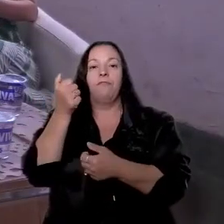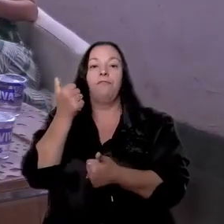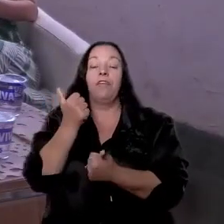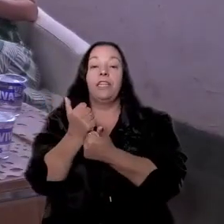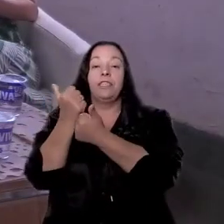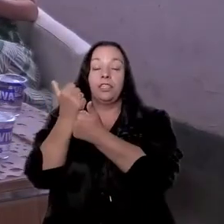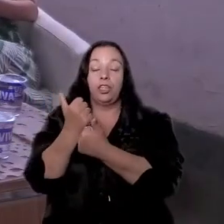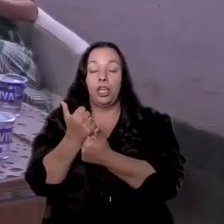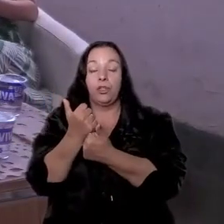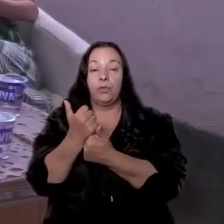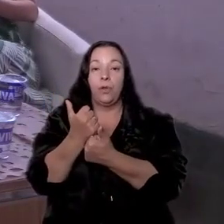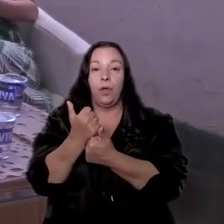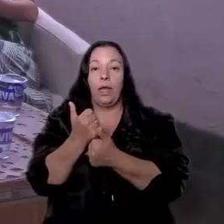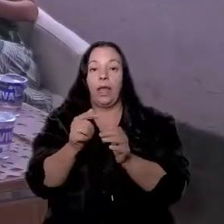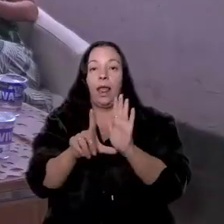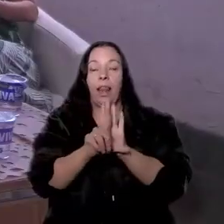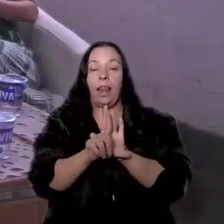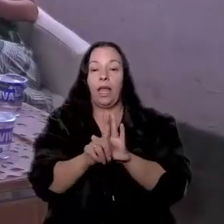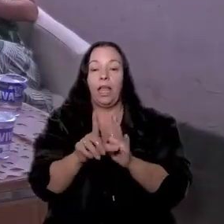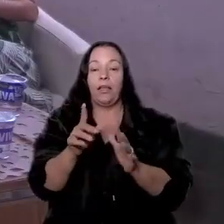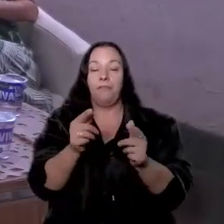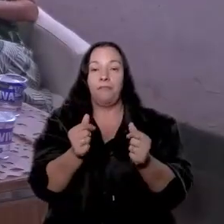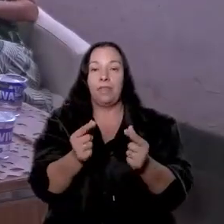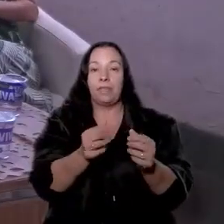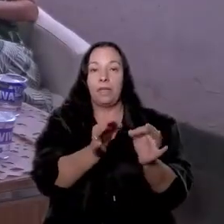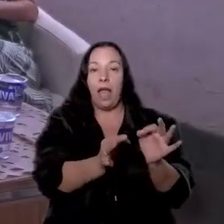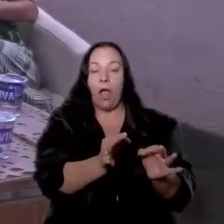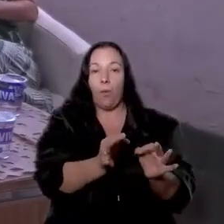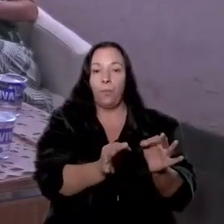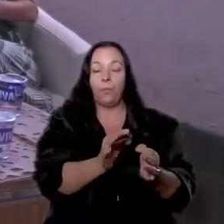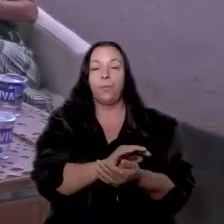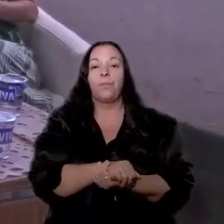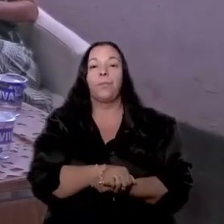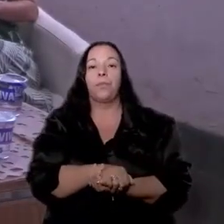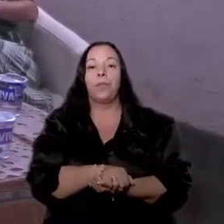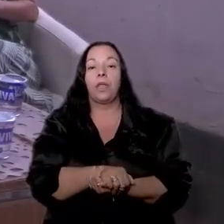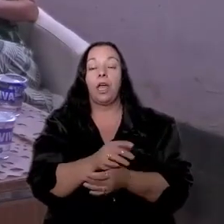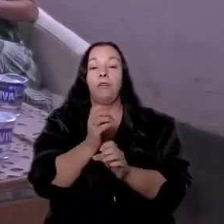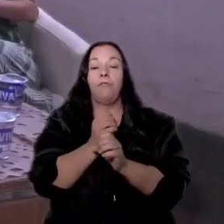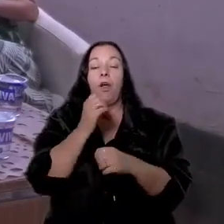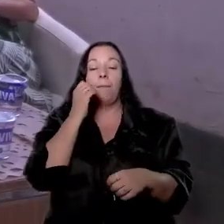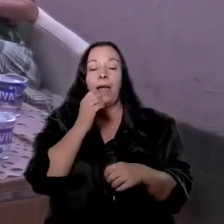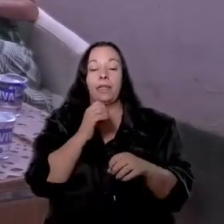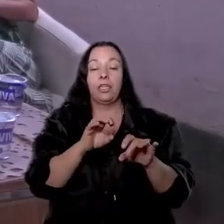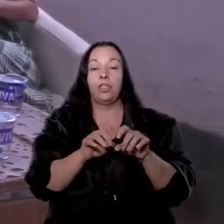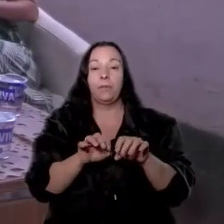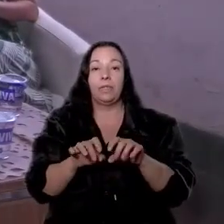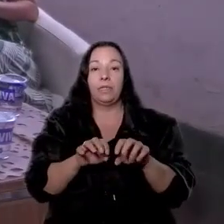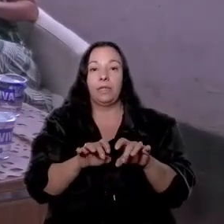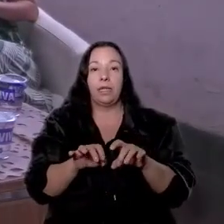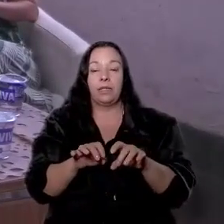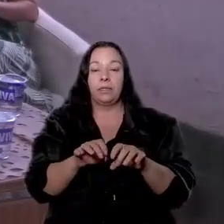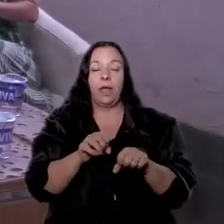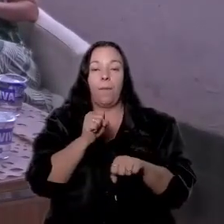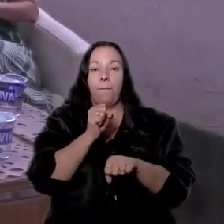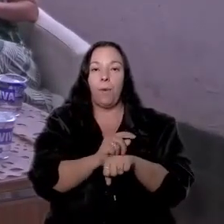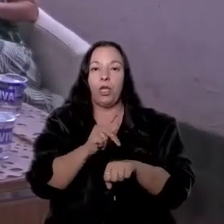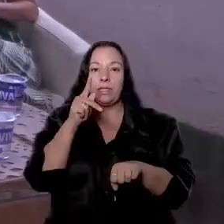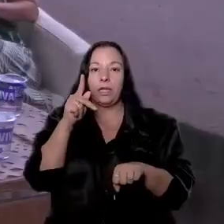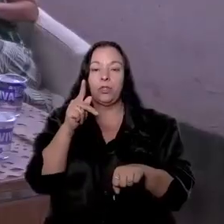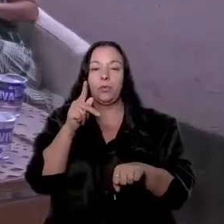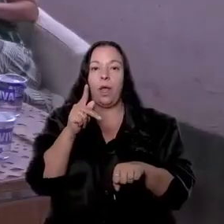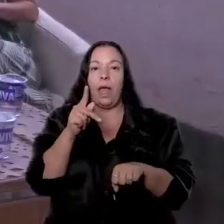Ela traja camisa laranja e calça preta. Usa óculos retangulares de aro vermelho e leva no pescoço o crachá dos participantes do